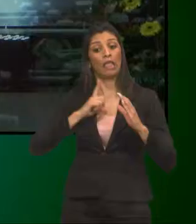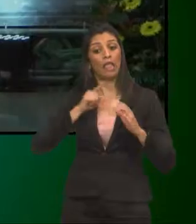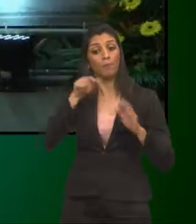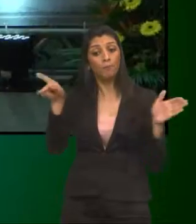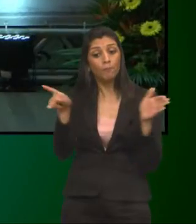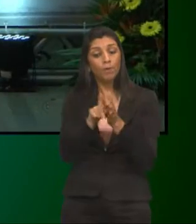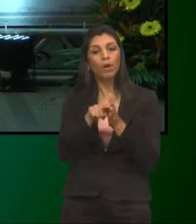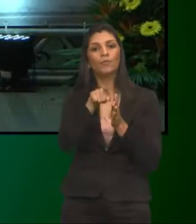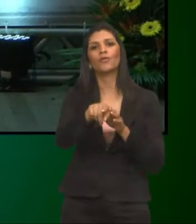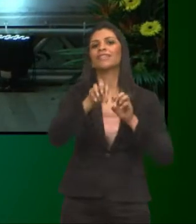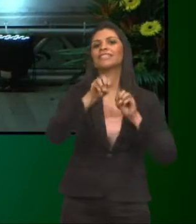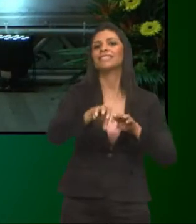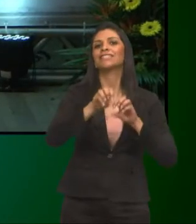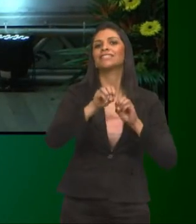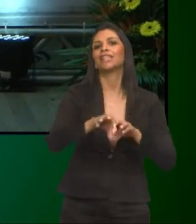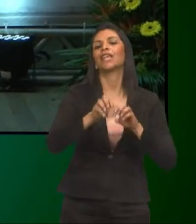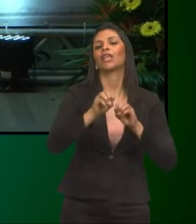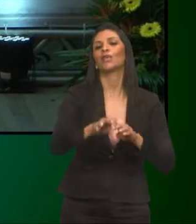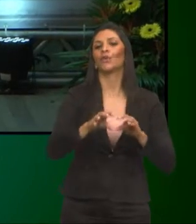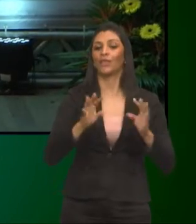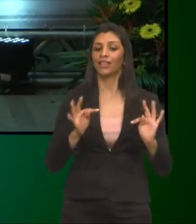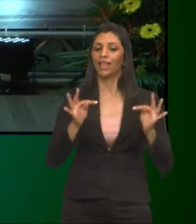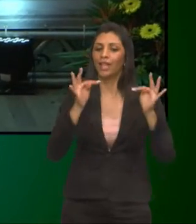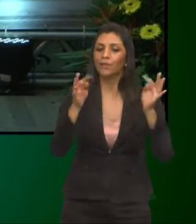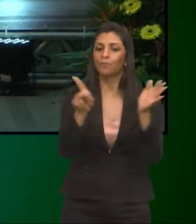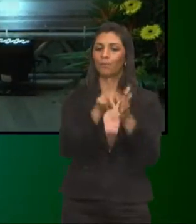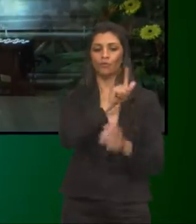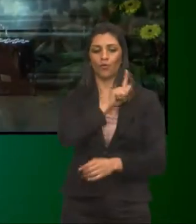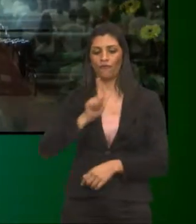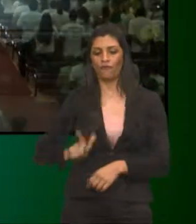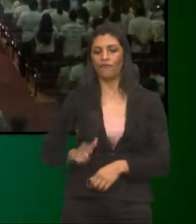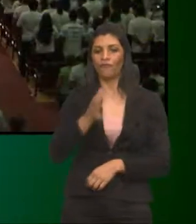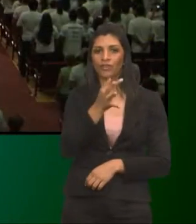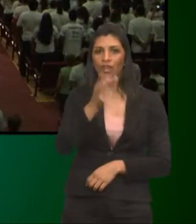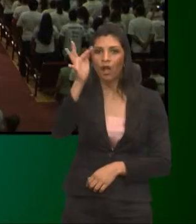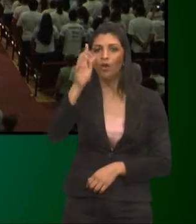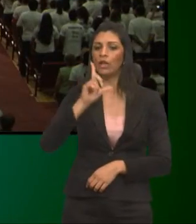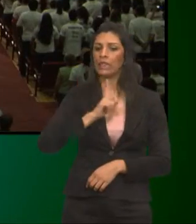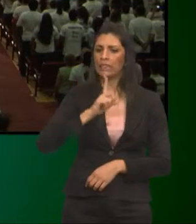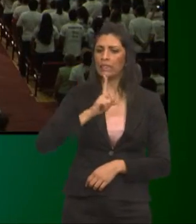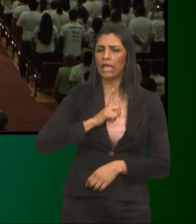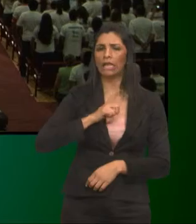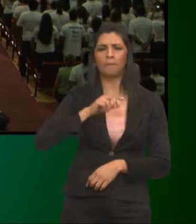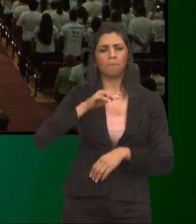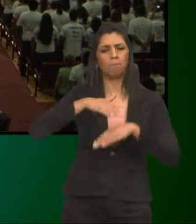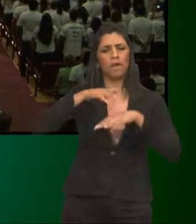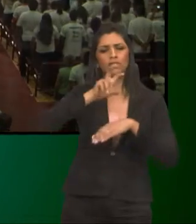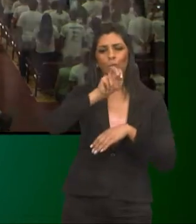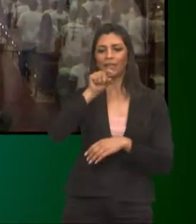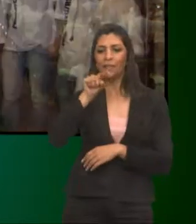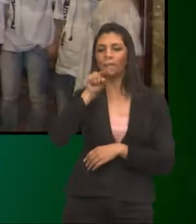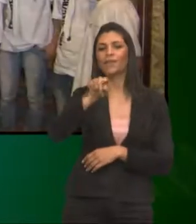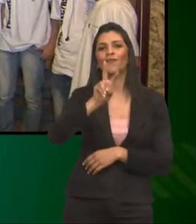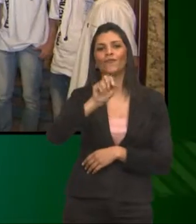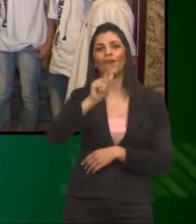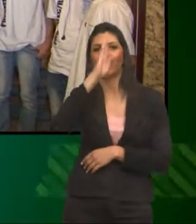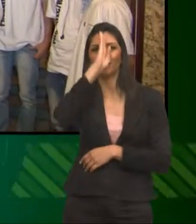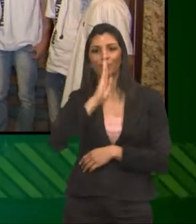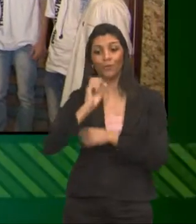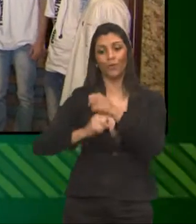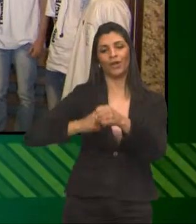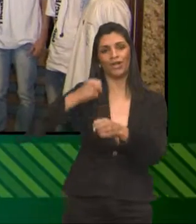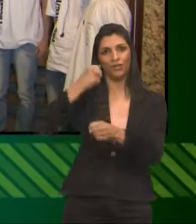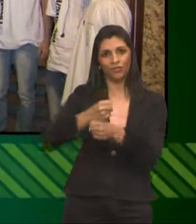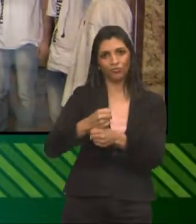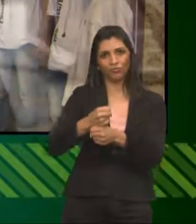de Acesso ao Ensino Técnico e Emprego do Governo Federal, que oferece mais de 50 mil vagas gratuitas